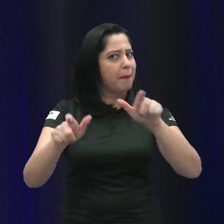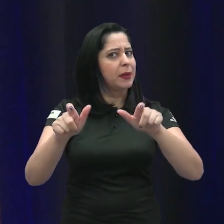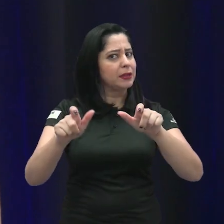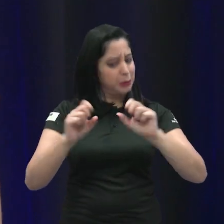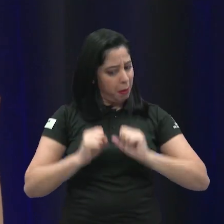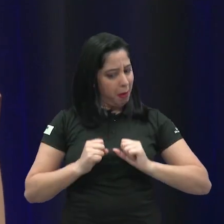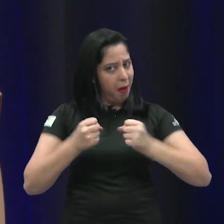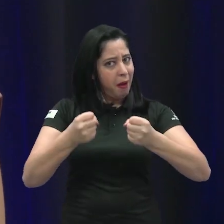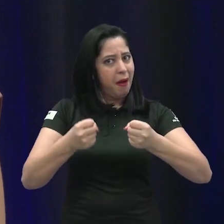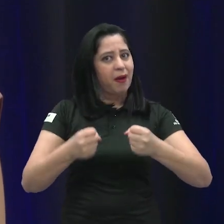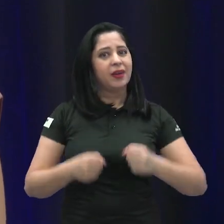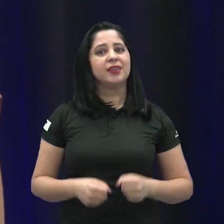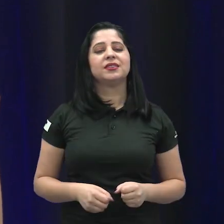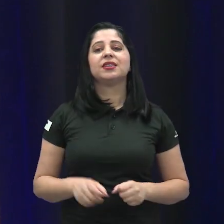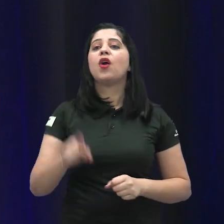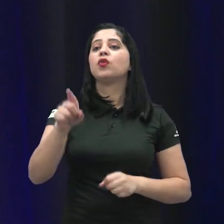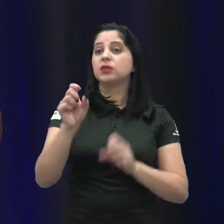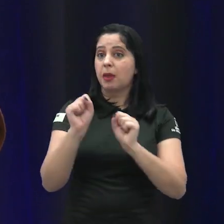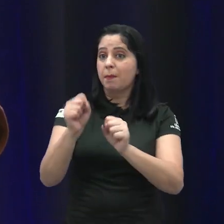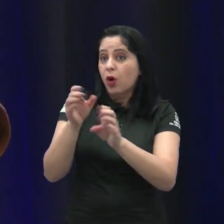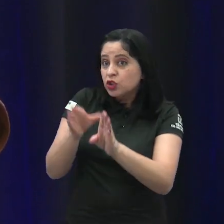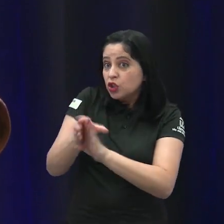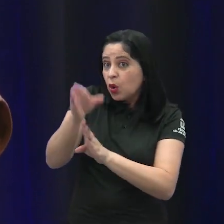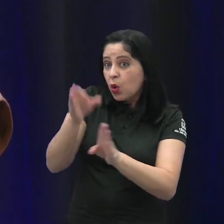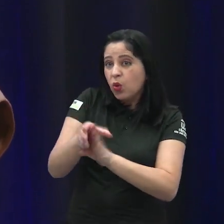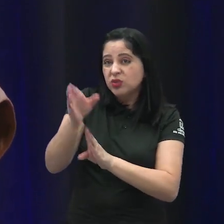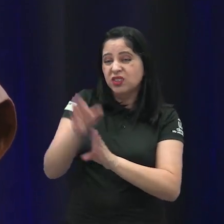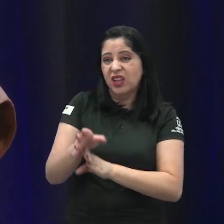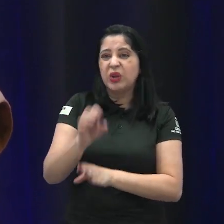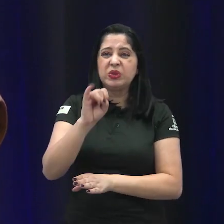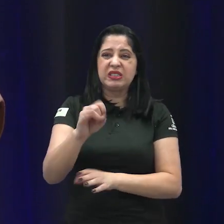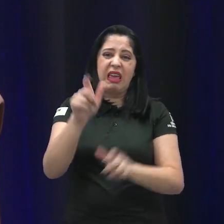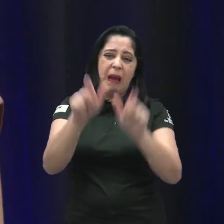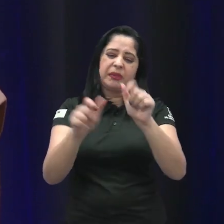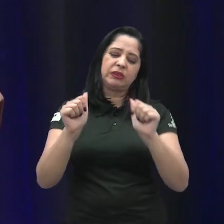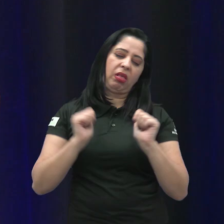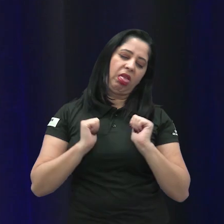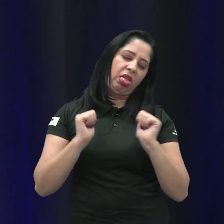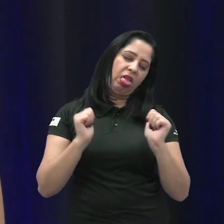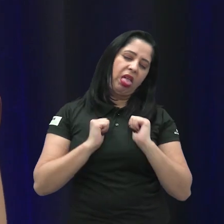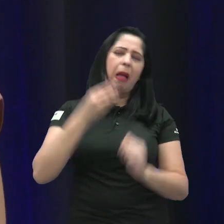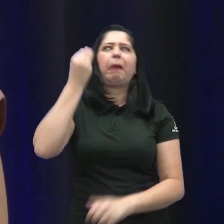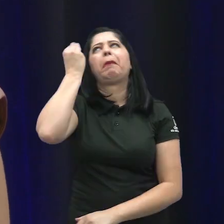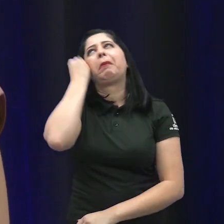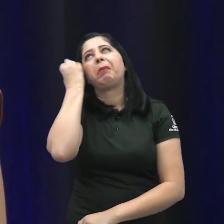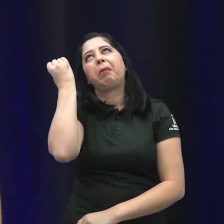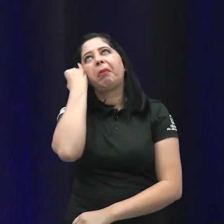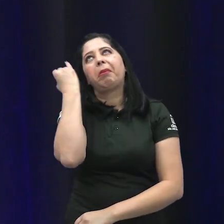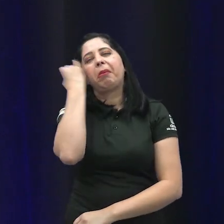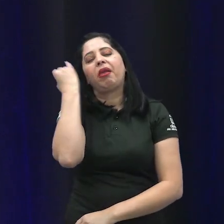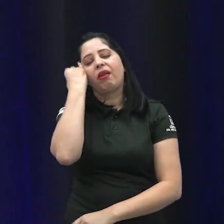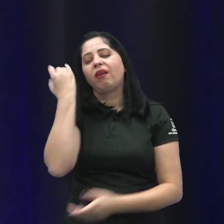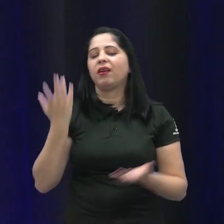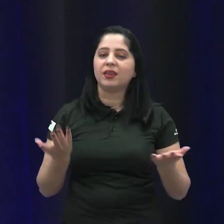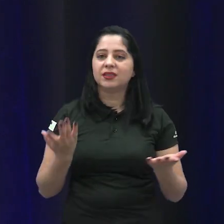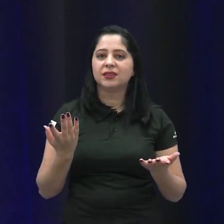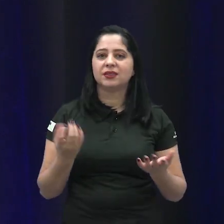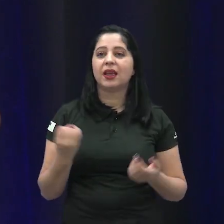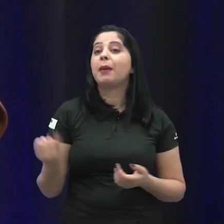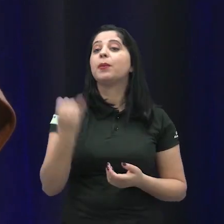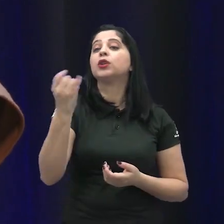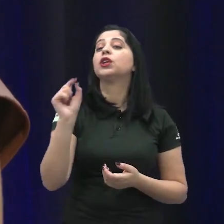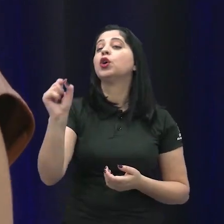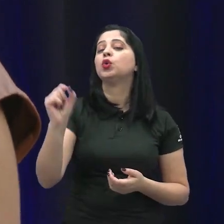para começar. E eu quero que você dê uma recomendação para quem não faz atividade física. O que é importante para